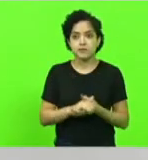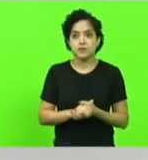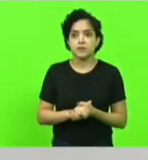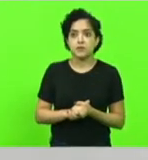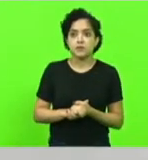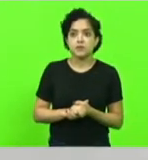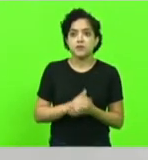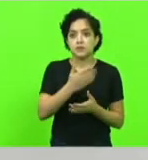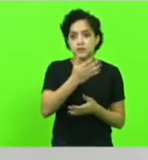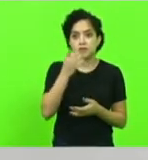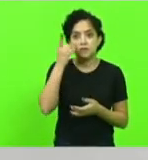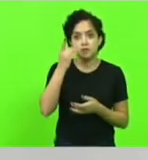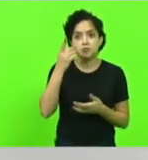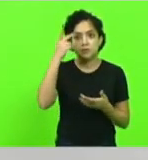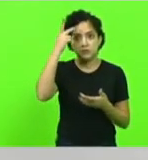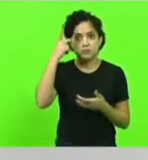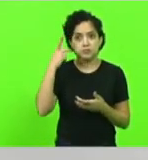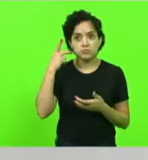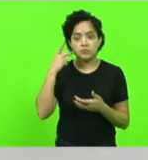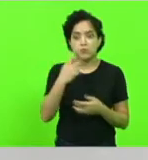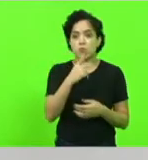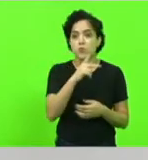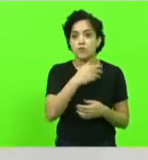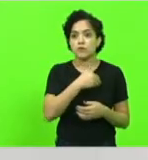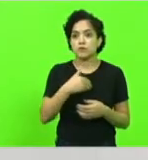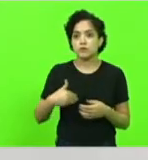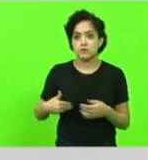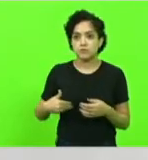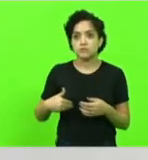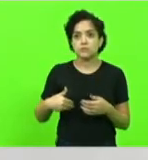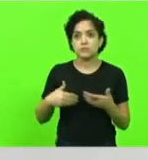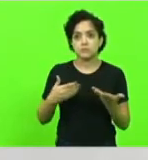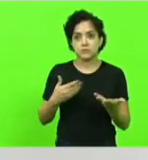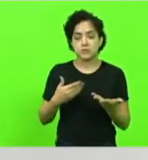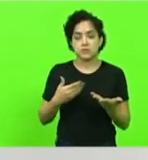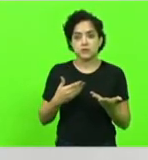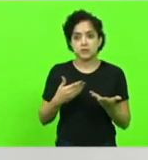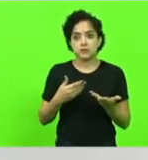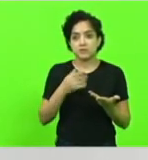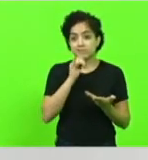Deputada Paulinha, o seu governo cada vez me decepcionando mais ainda.